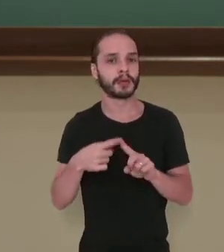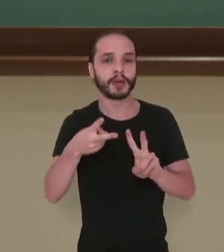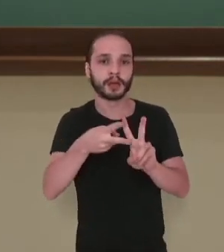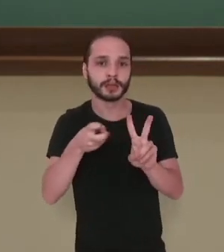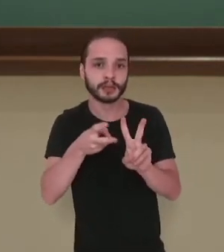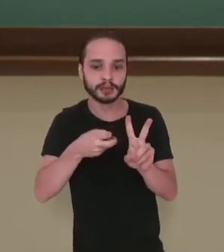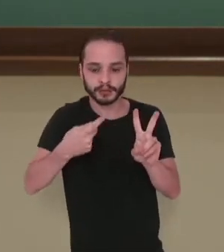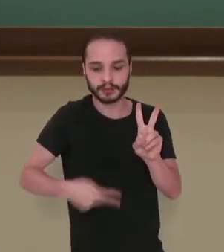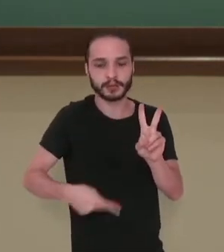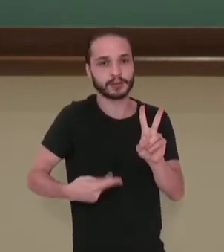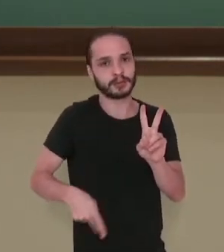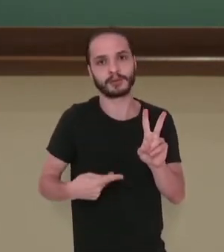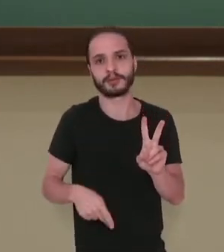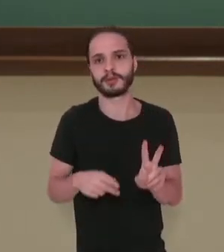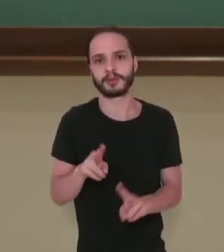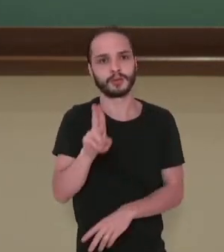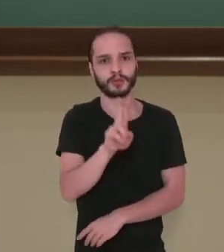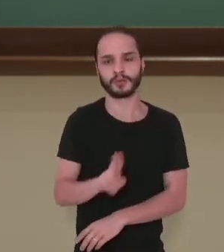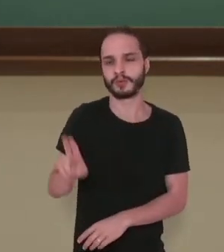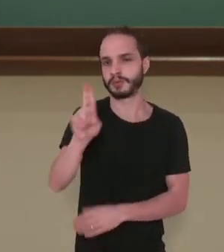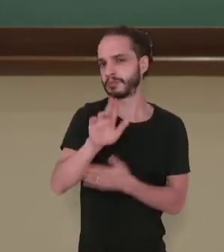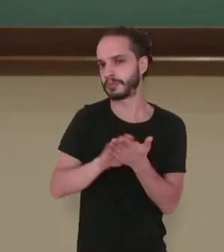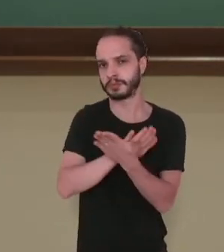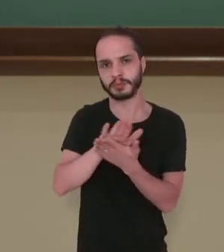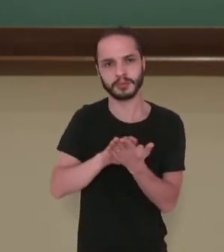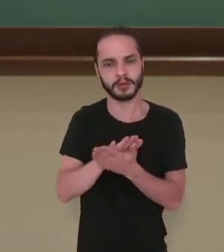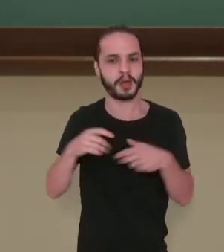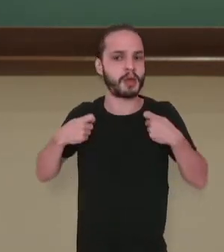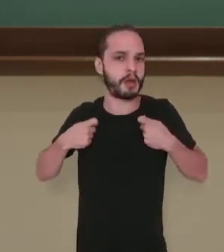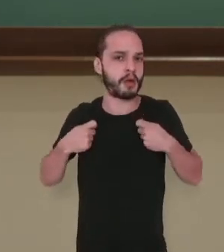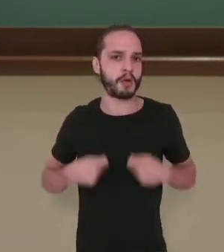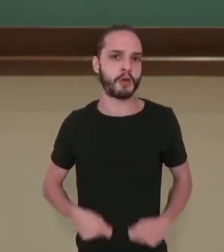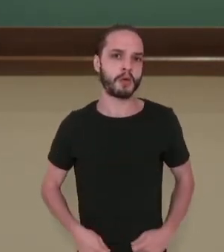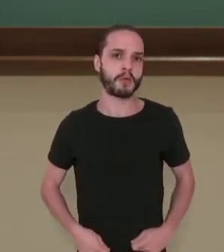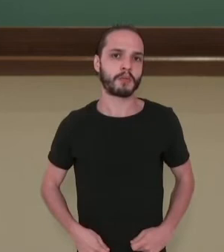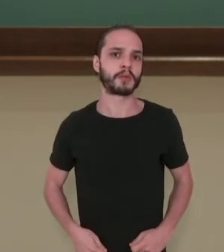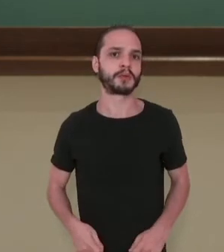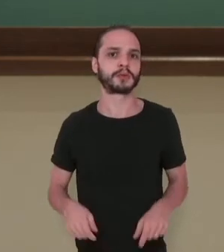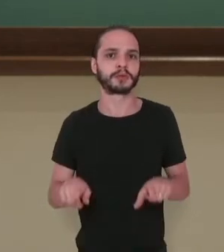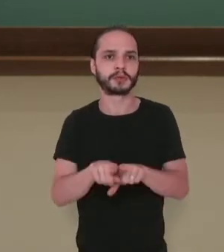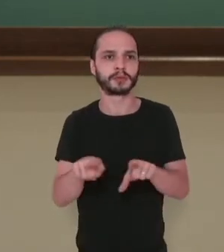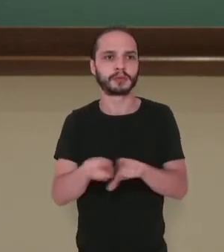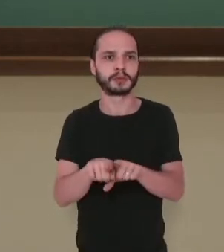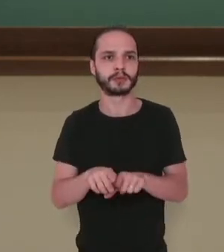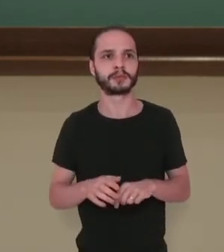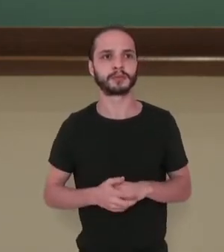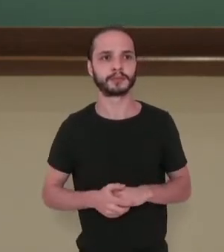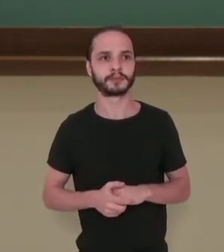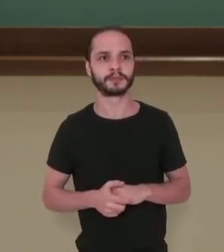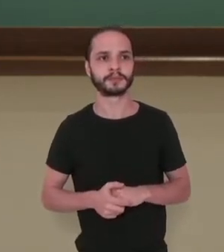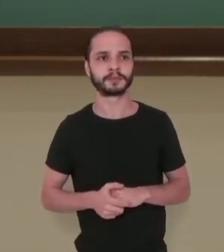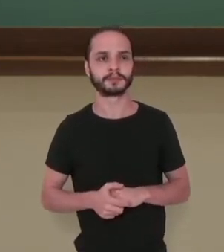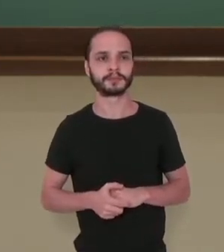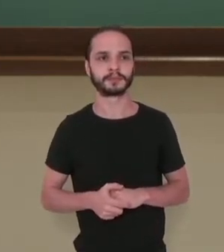mesmo não usavam roupas e também não usavam a boleadeira, tá?